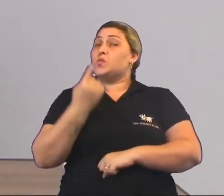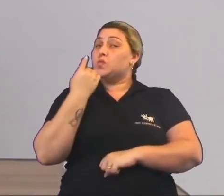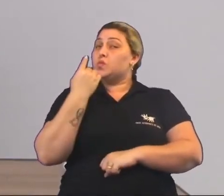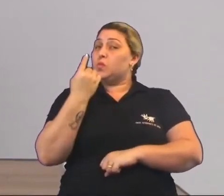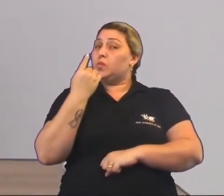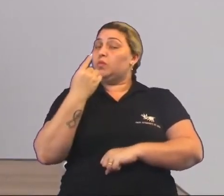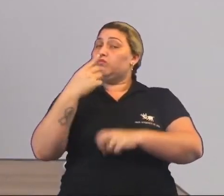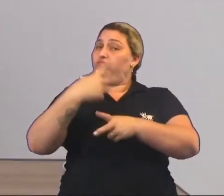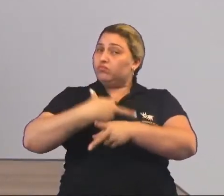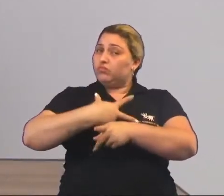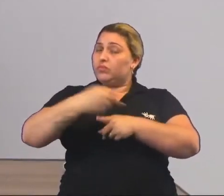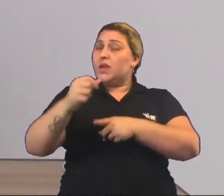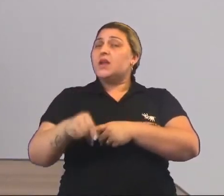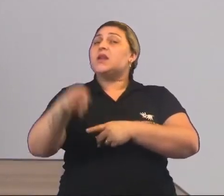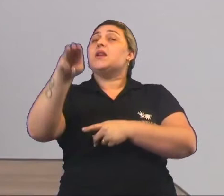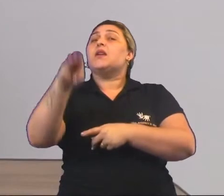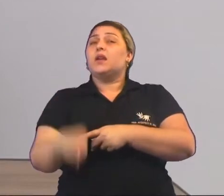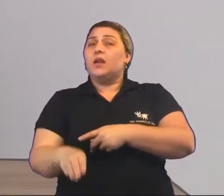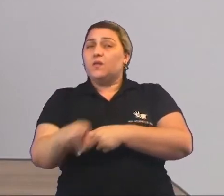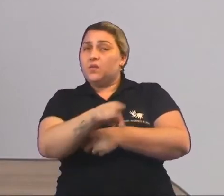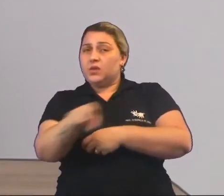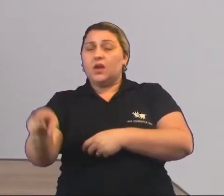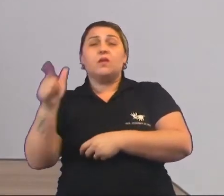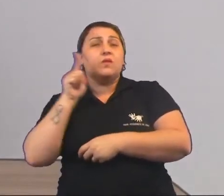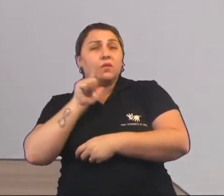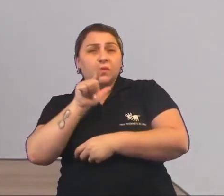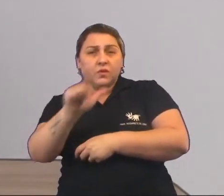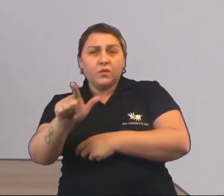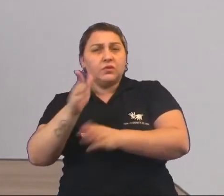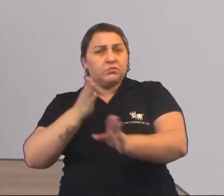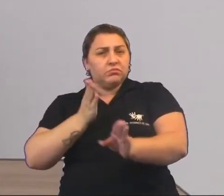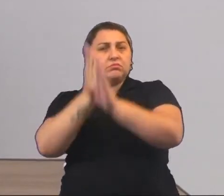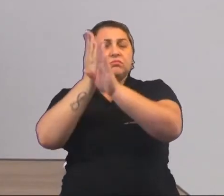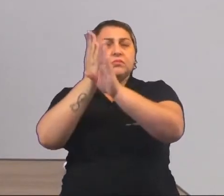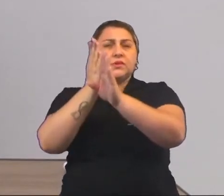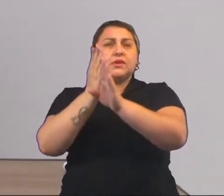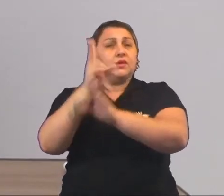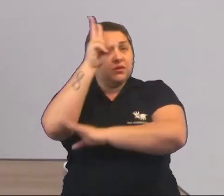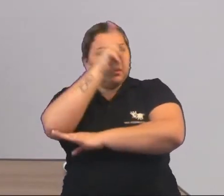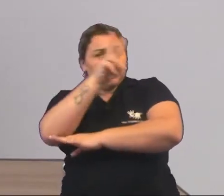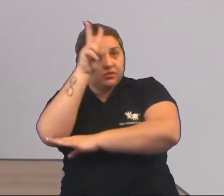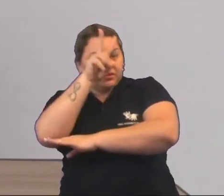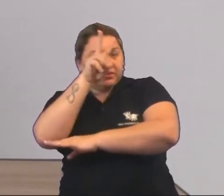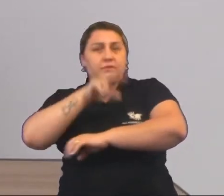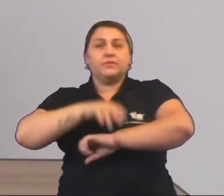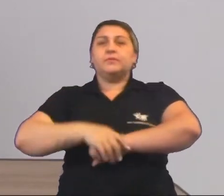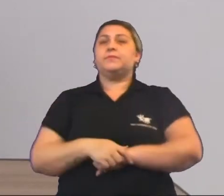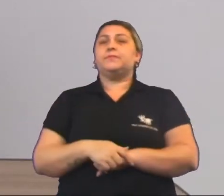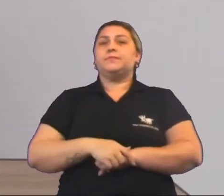campeão. Quem foi esse campeão? Será que você conseguiu identificar na história?